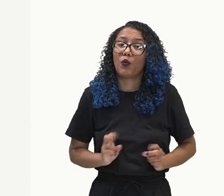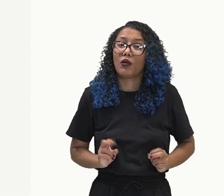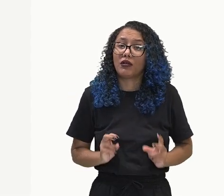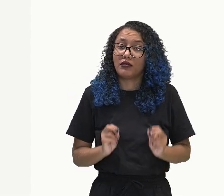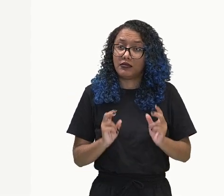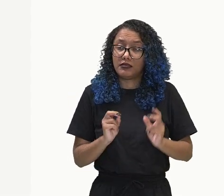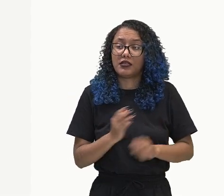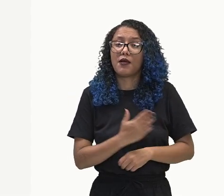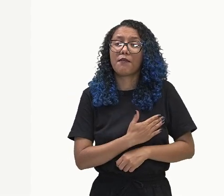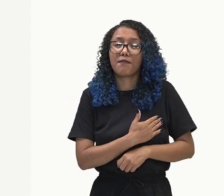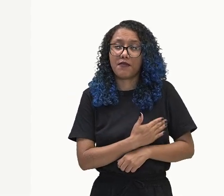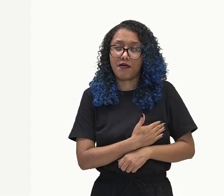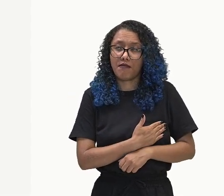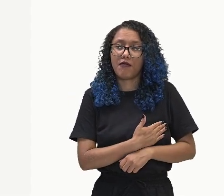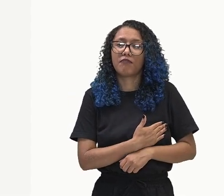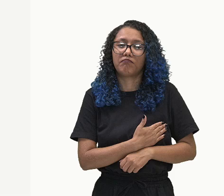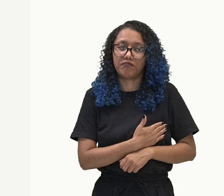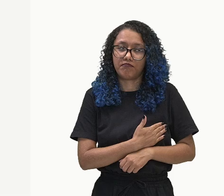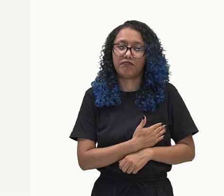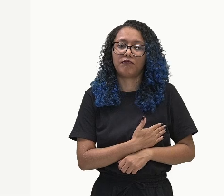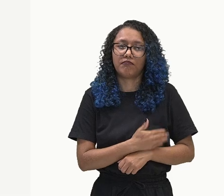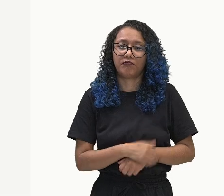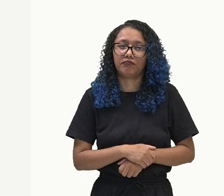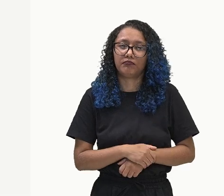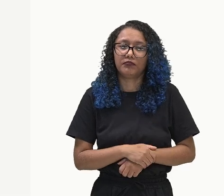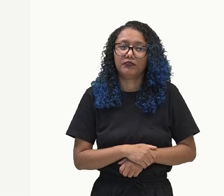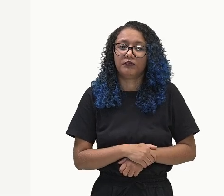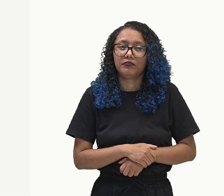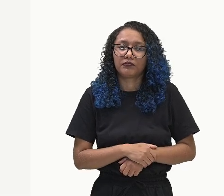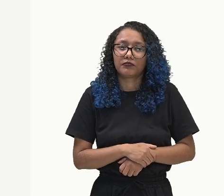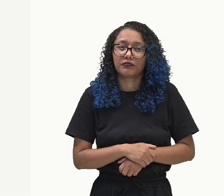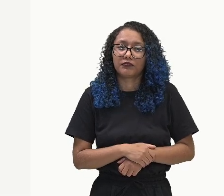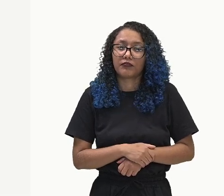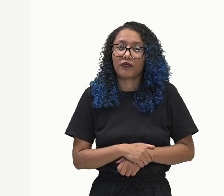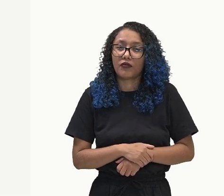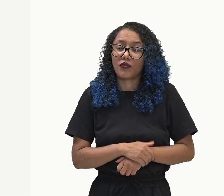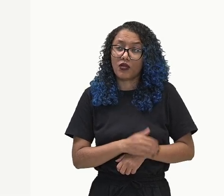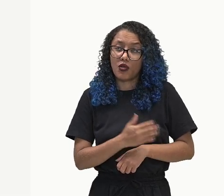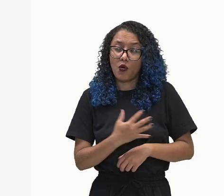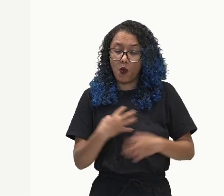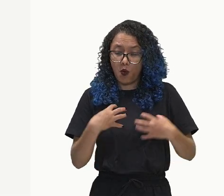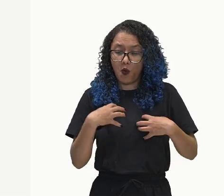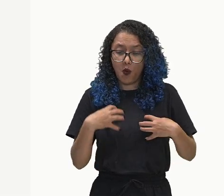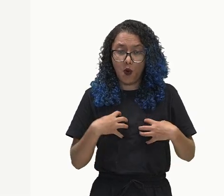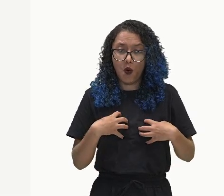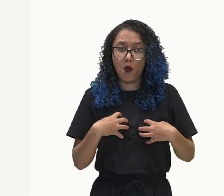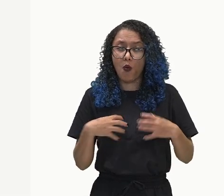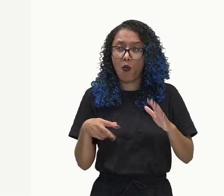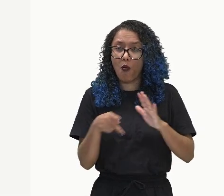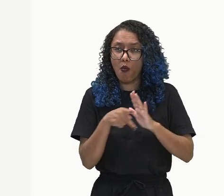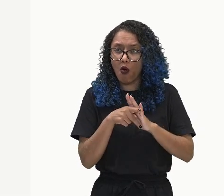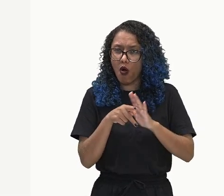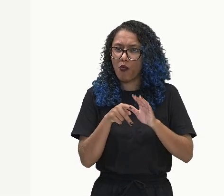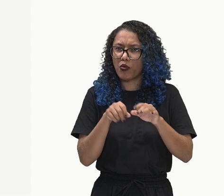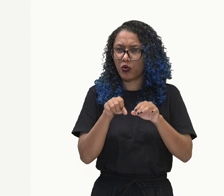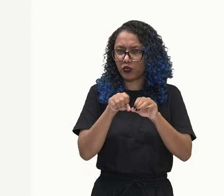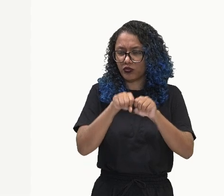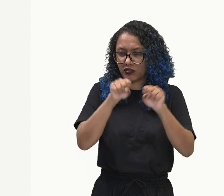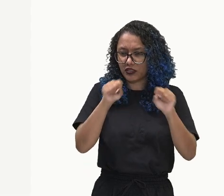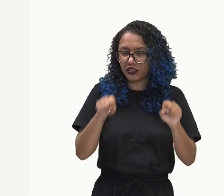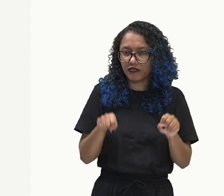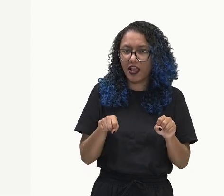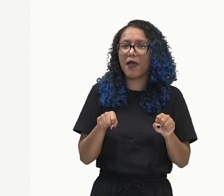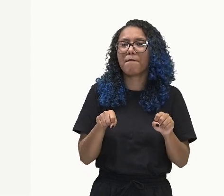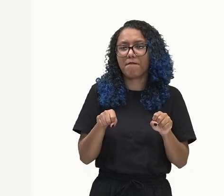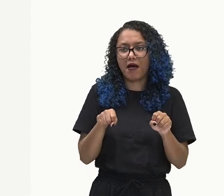mama, embora não seja um órgão diretamente participante do sistema reprodutor,